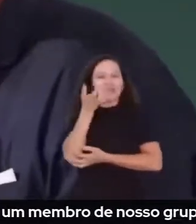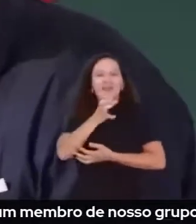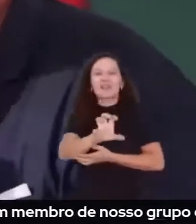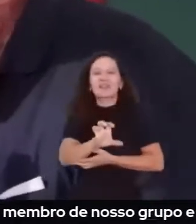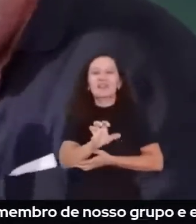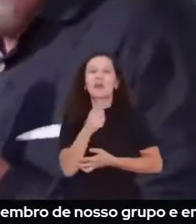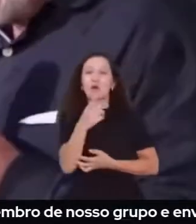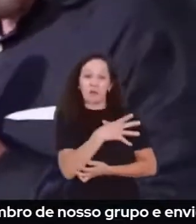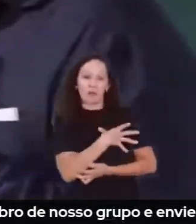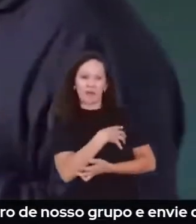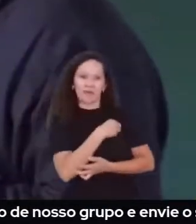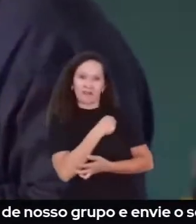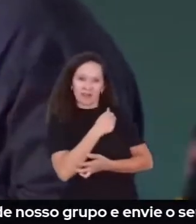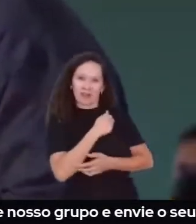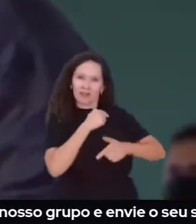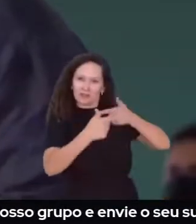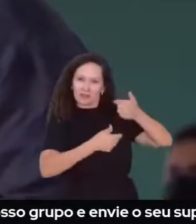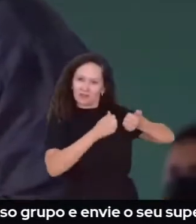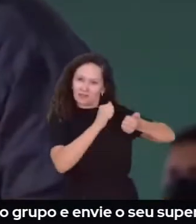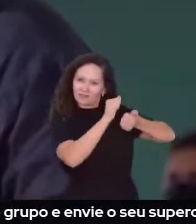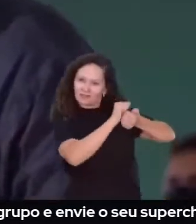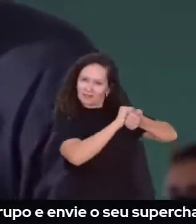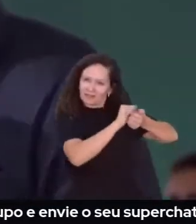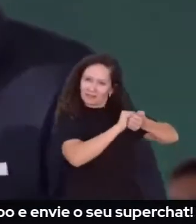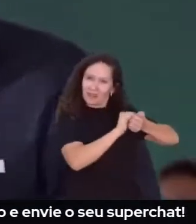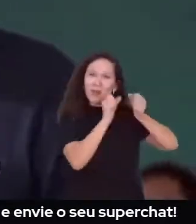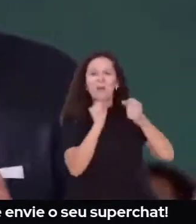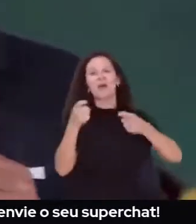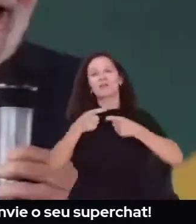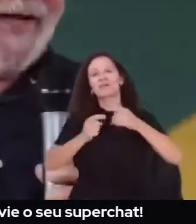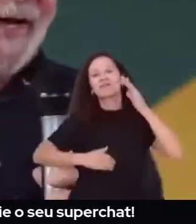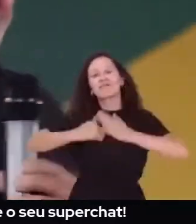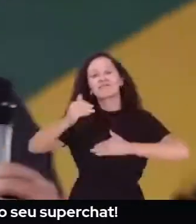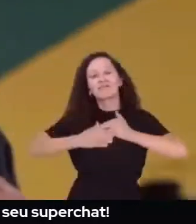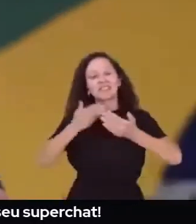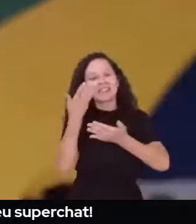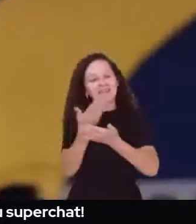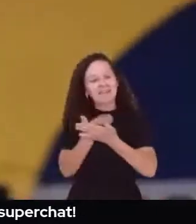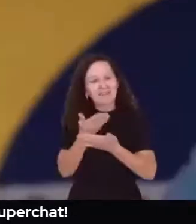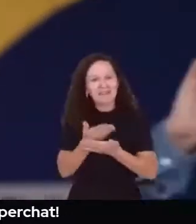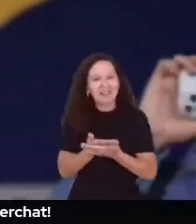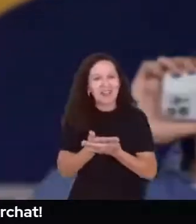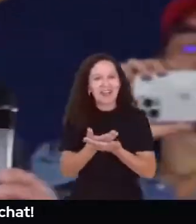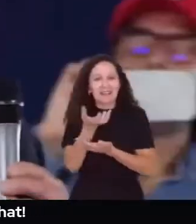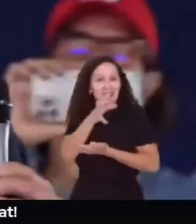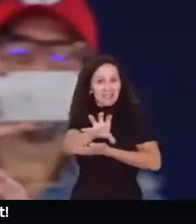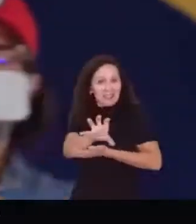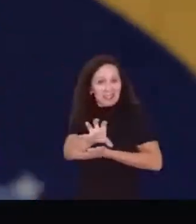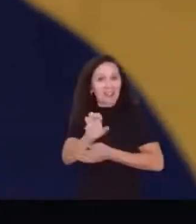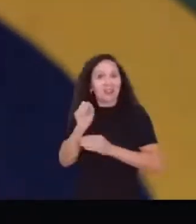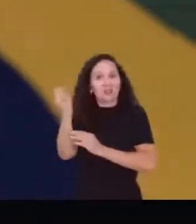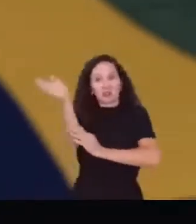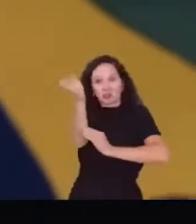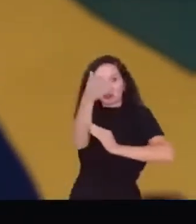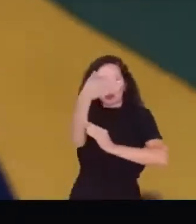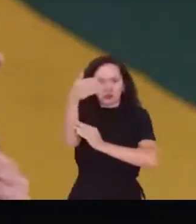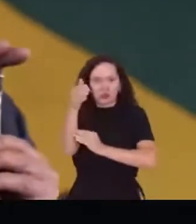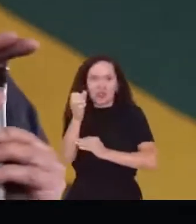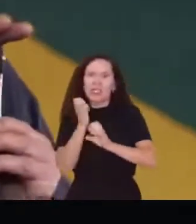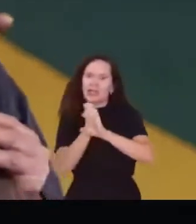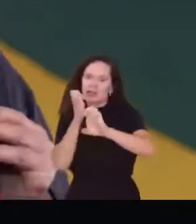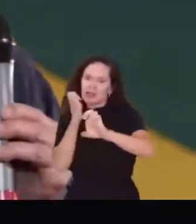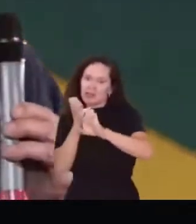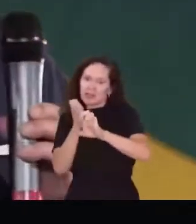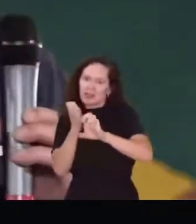doméstica possa ser médica, possa ser diplomata, possa ser engenheira. Eu não quero